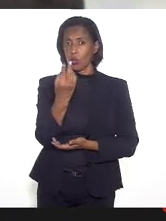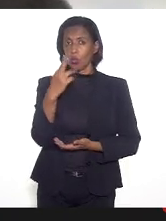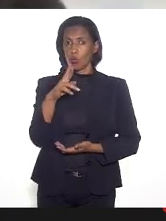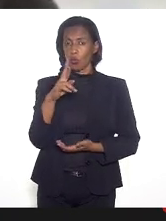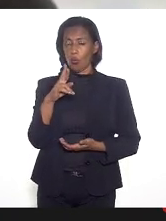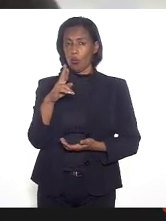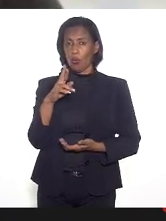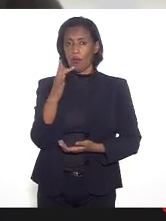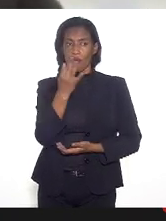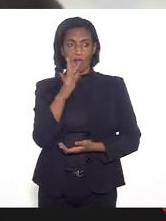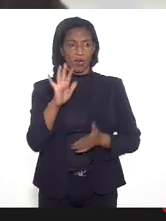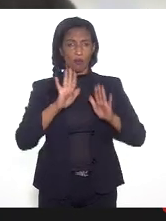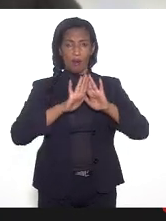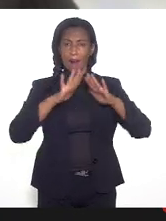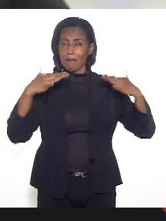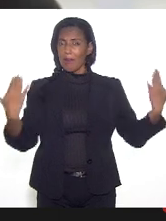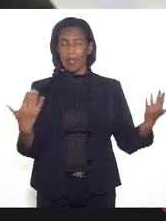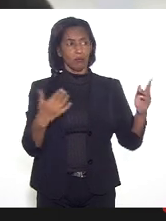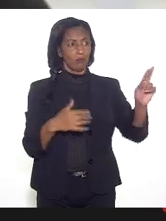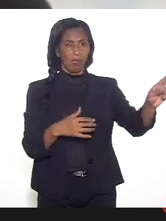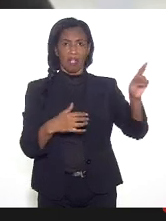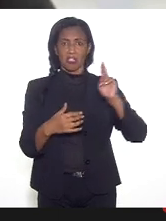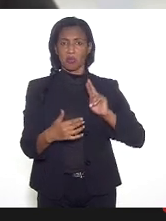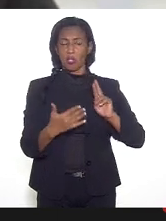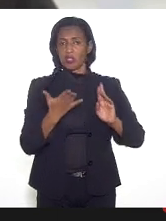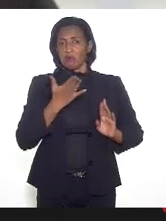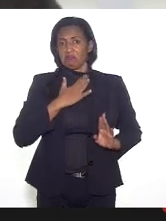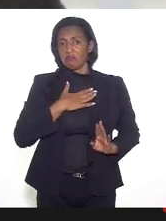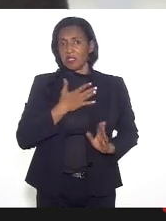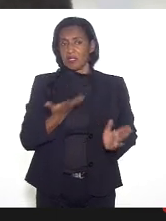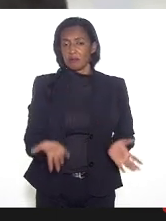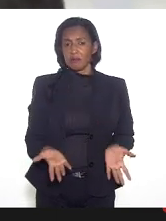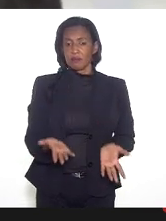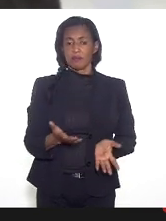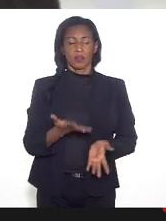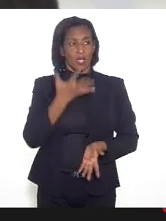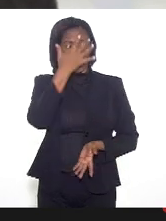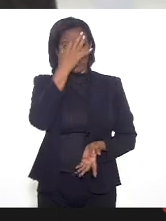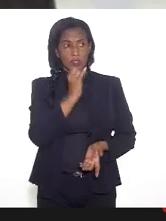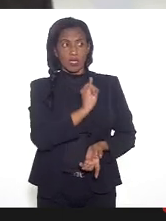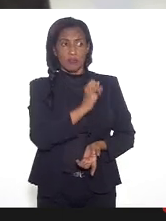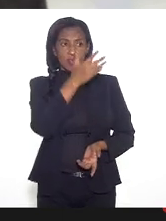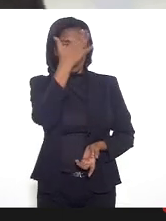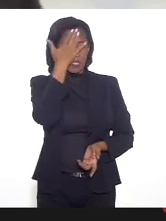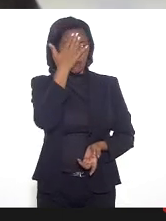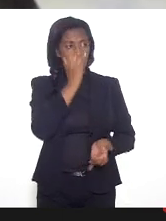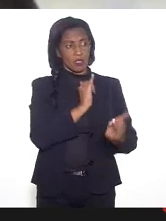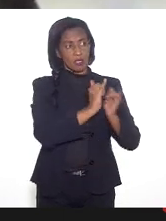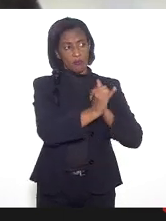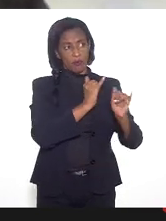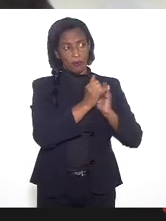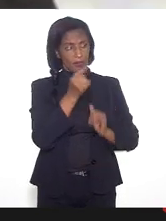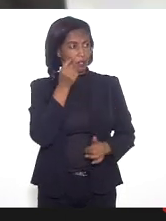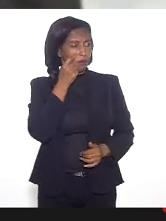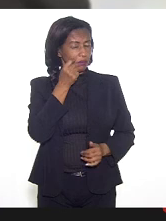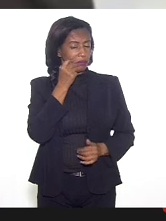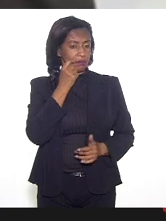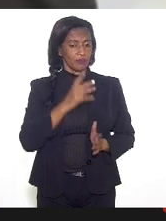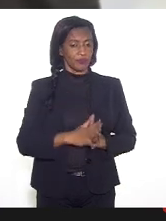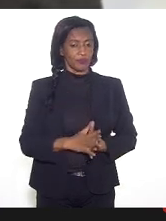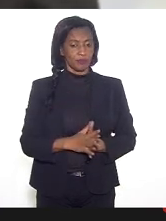prontamente aberto em resposta a uma solicitação minha, em função, eu não sei se você sabia dessa informação, Ratinho,